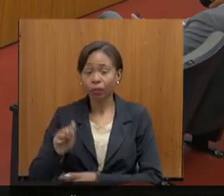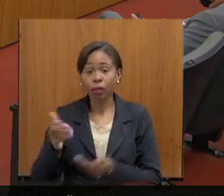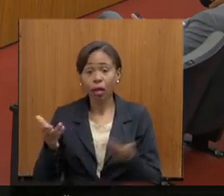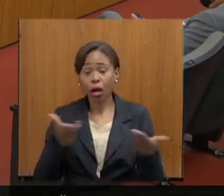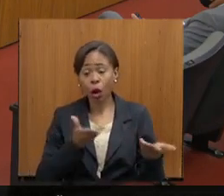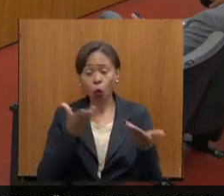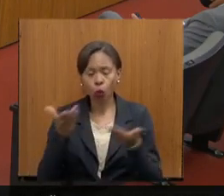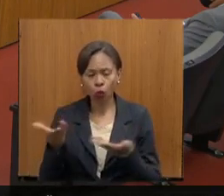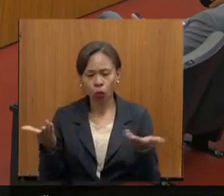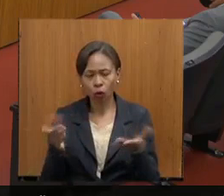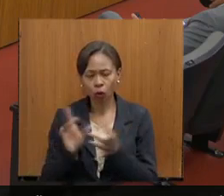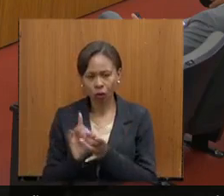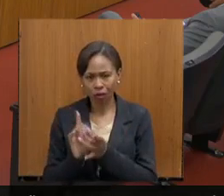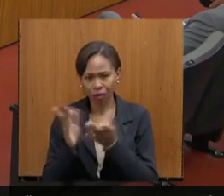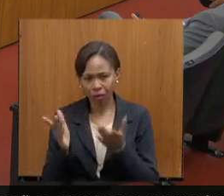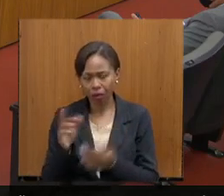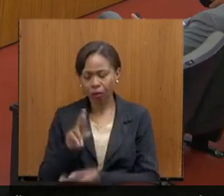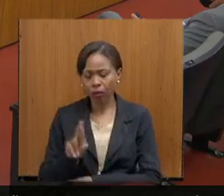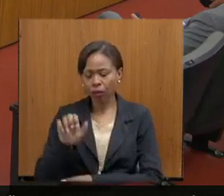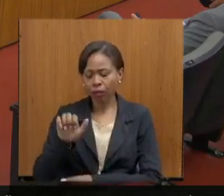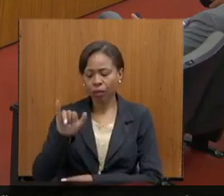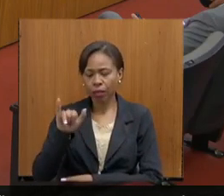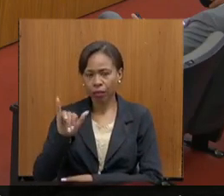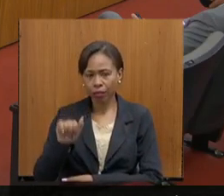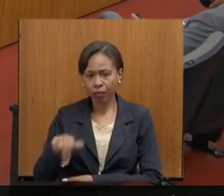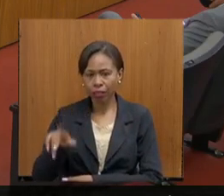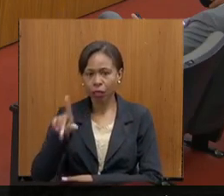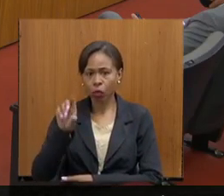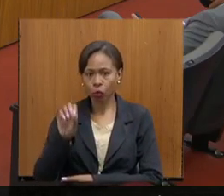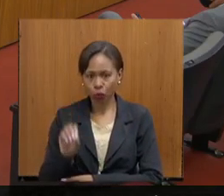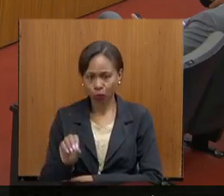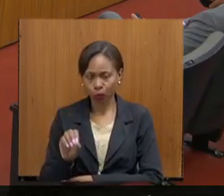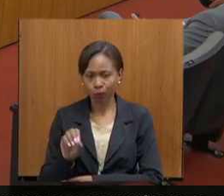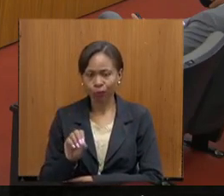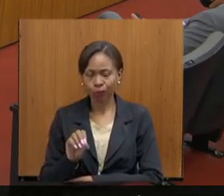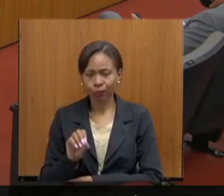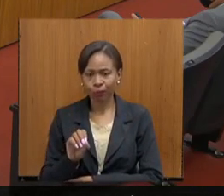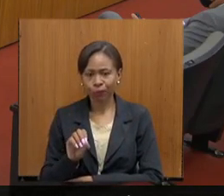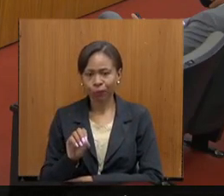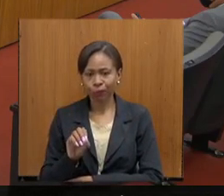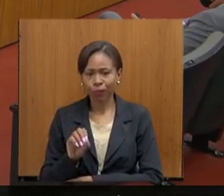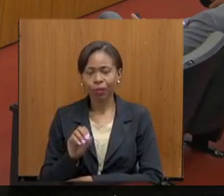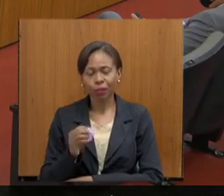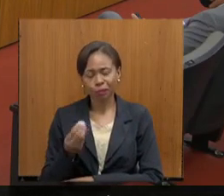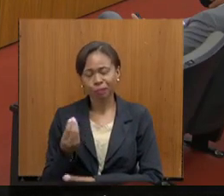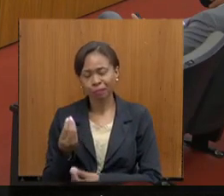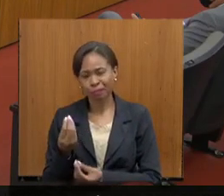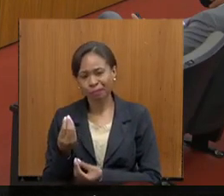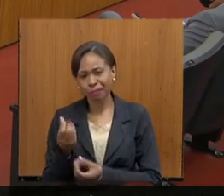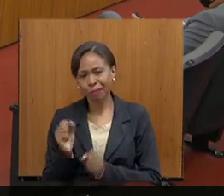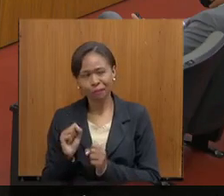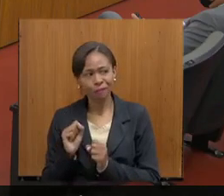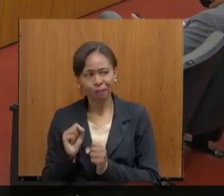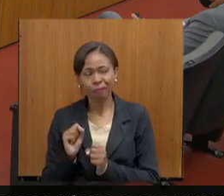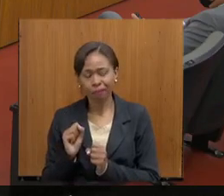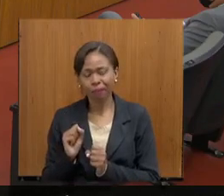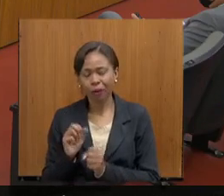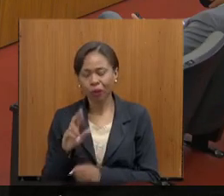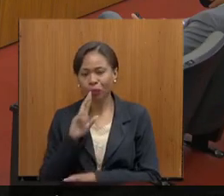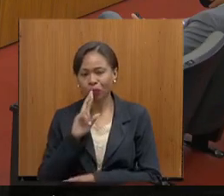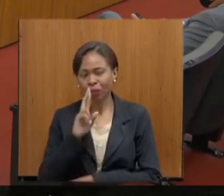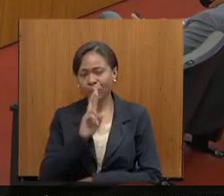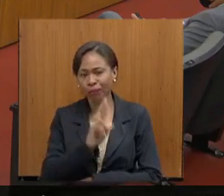passa a palavra agora ao Doutor Reinaldo para que faça suas ideias suas respostas aos